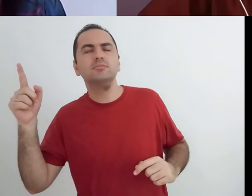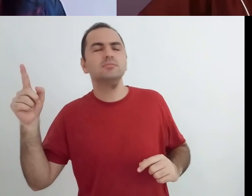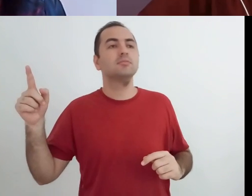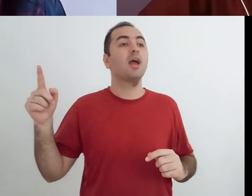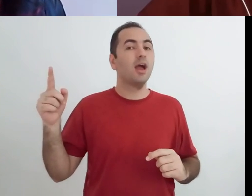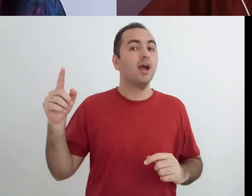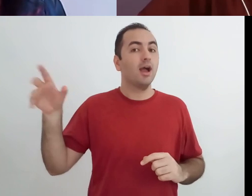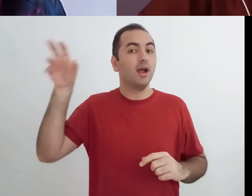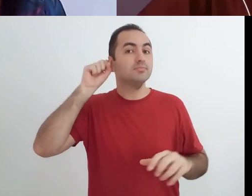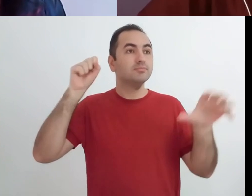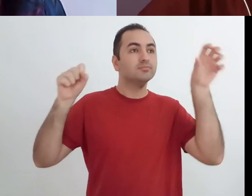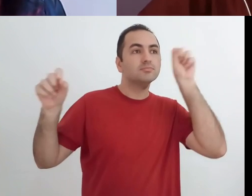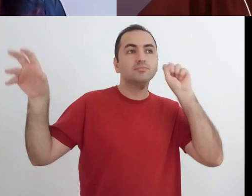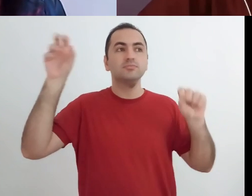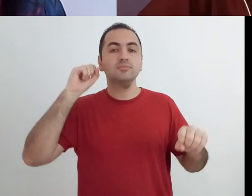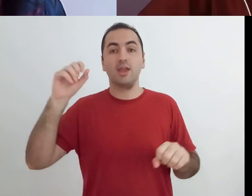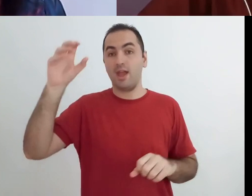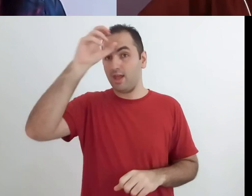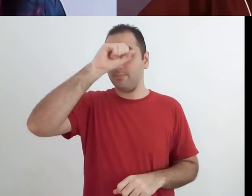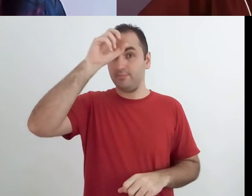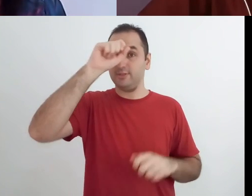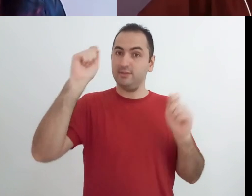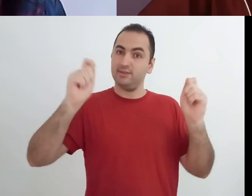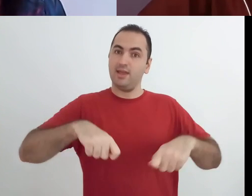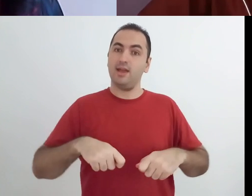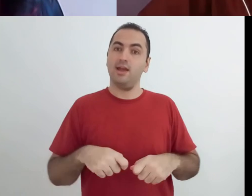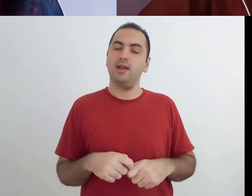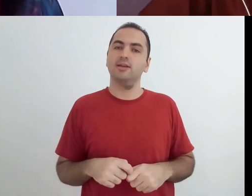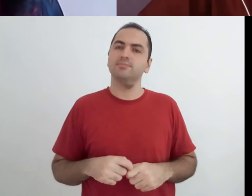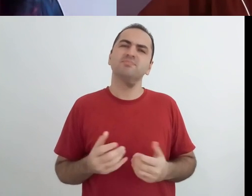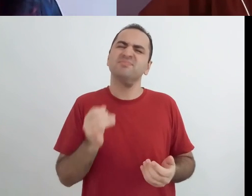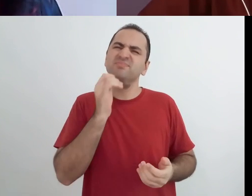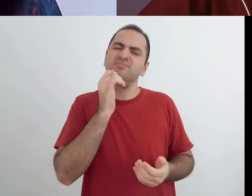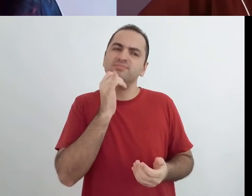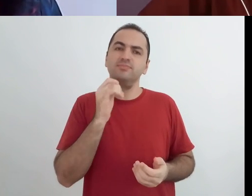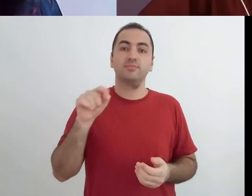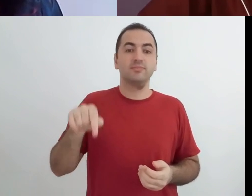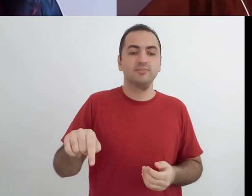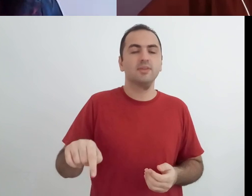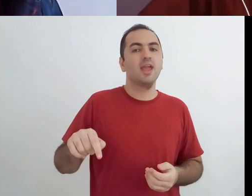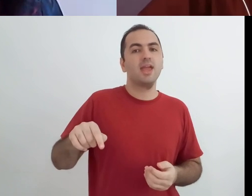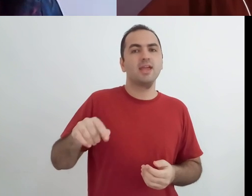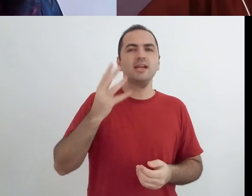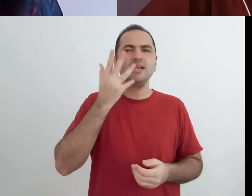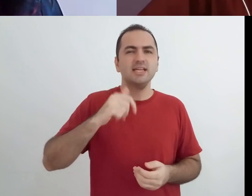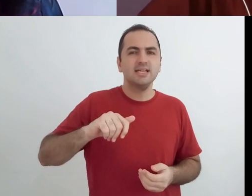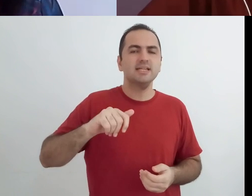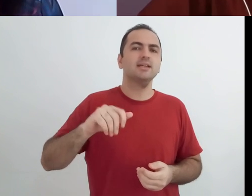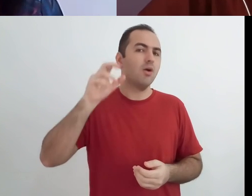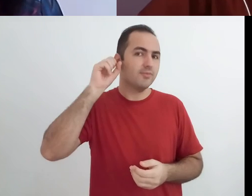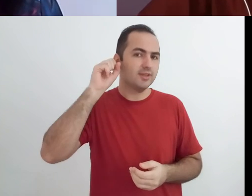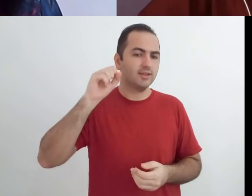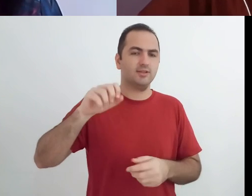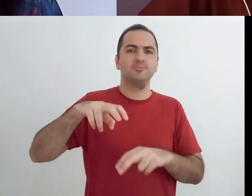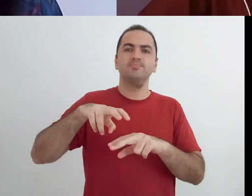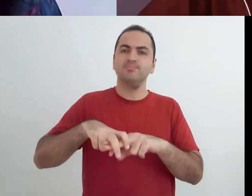notícia, a criança está ali brincando no chão, pensa que ele não está prestando atenção, mas ele está ali, ó,